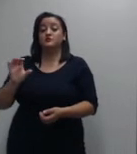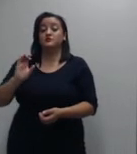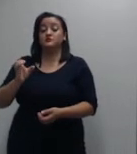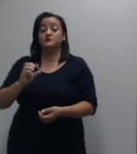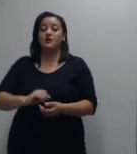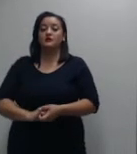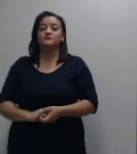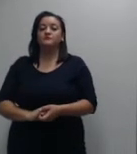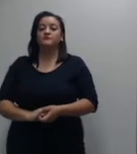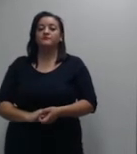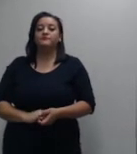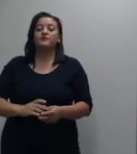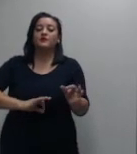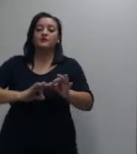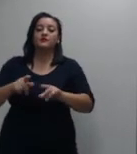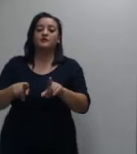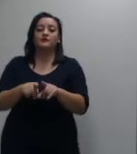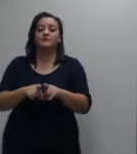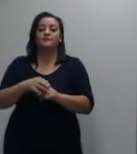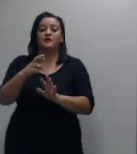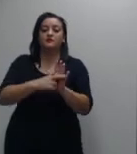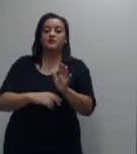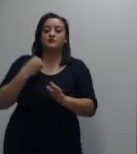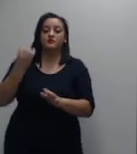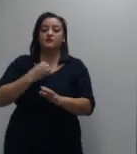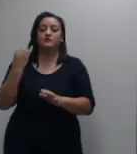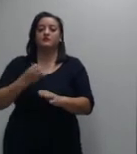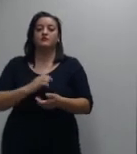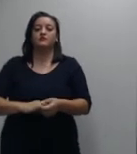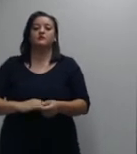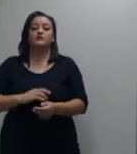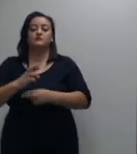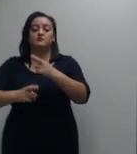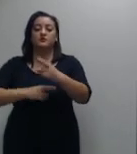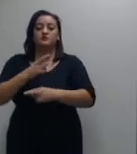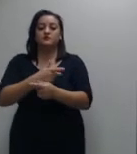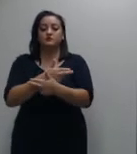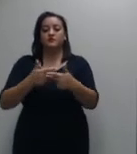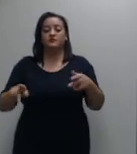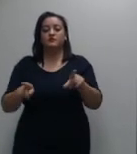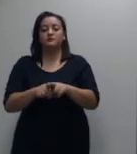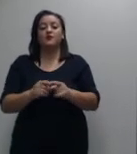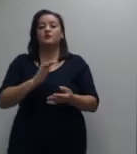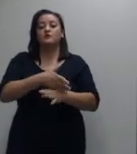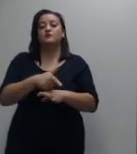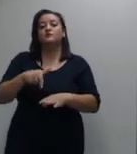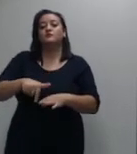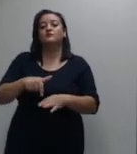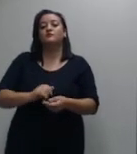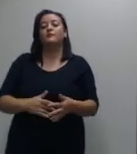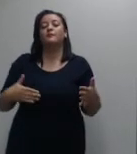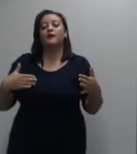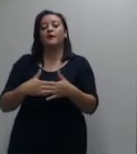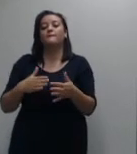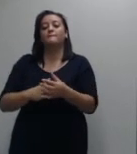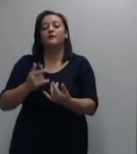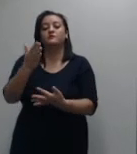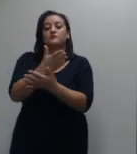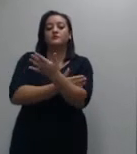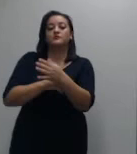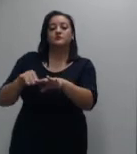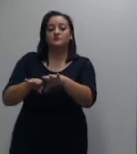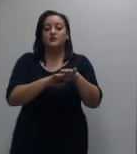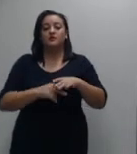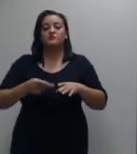em se tratando de demanda de grande importância para as relações patrimoniais infere-se que eu aviso saber por Equidade o